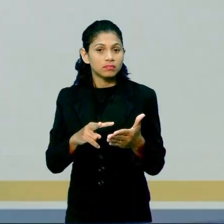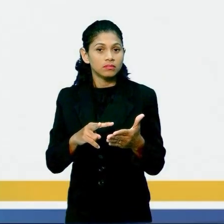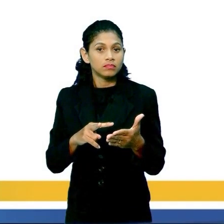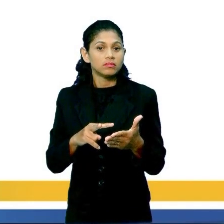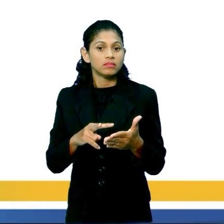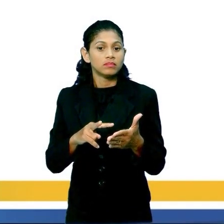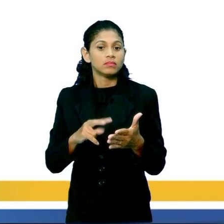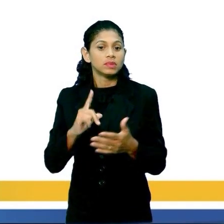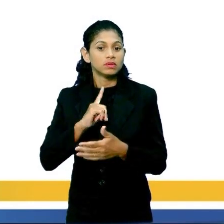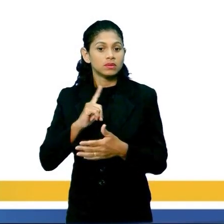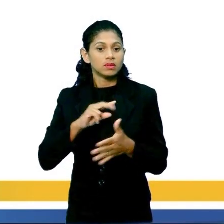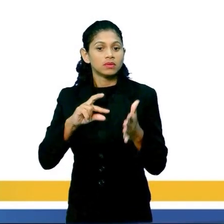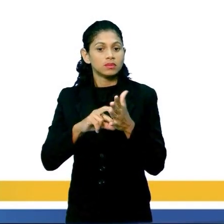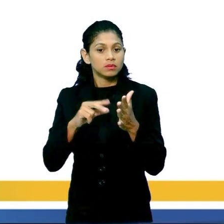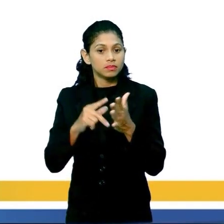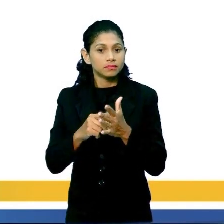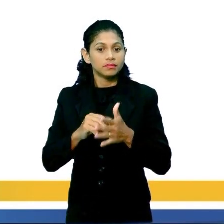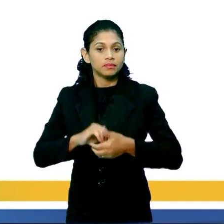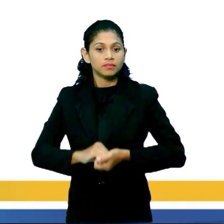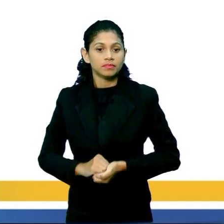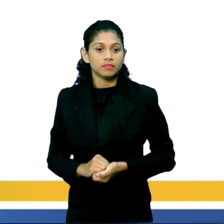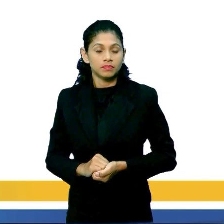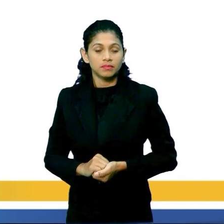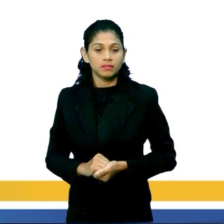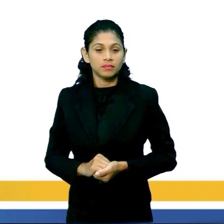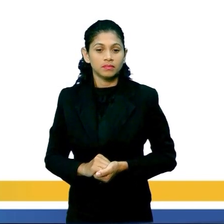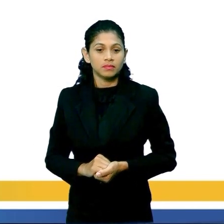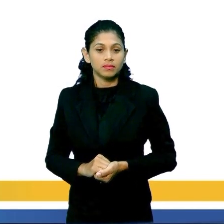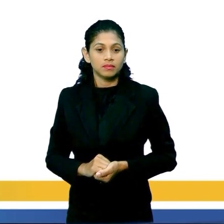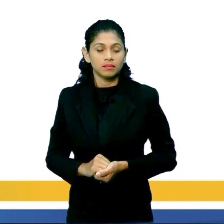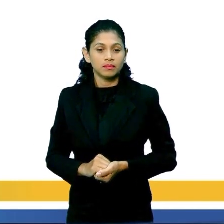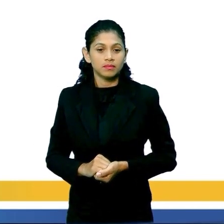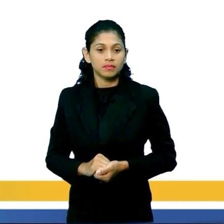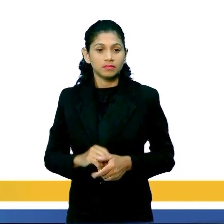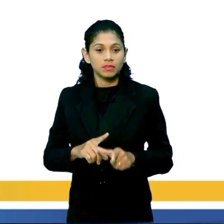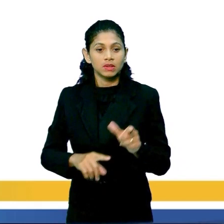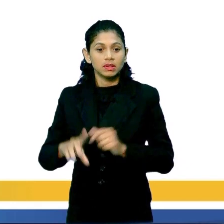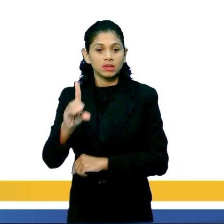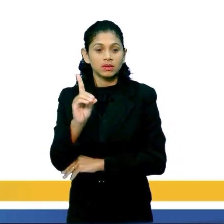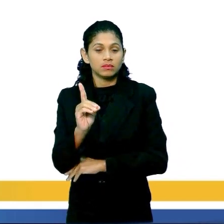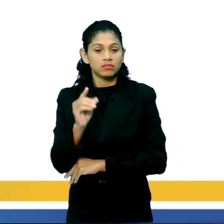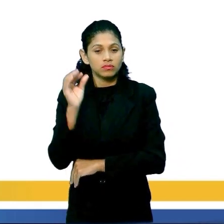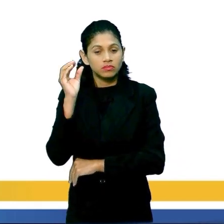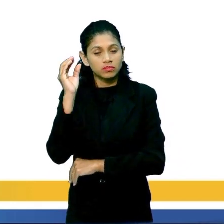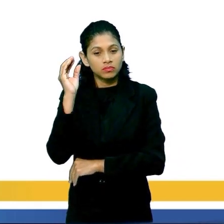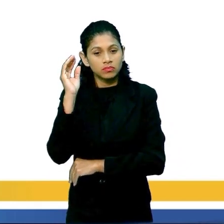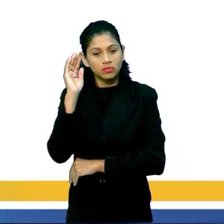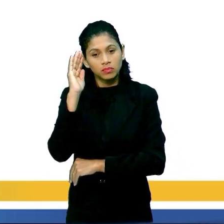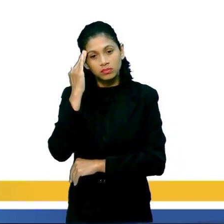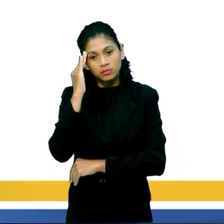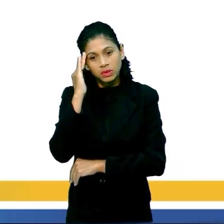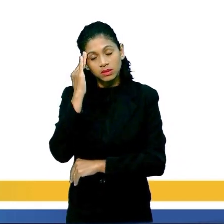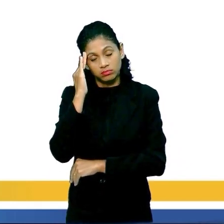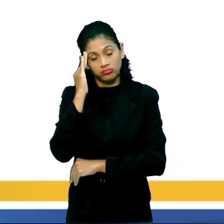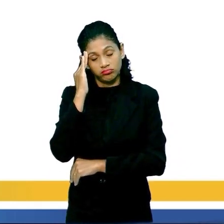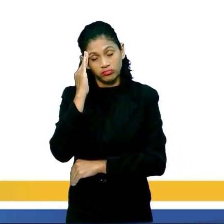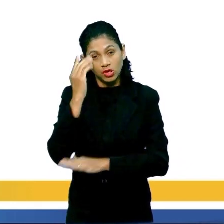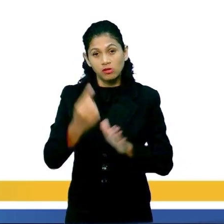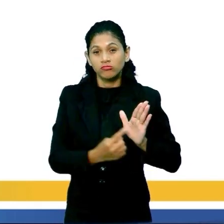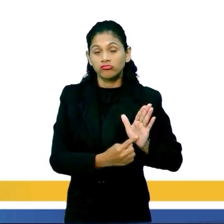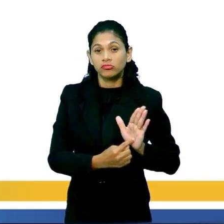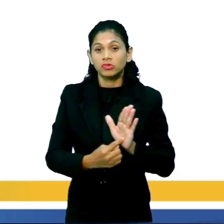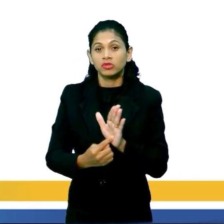o mesmo significado tá Então olha aí né na letra D compreendeu que ele expunha a intimidade da sua